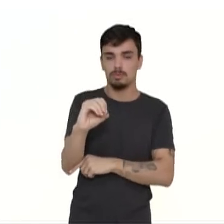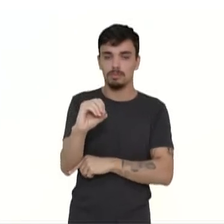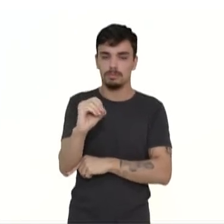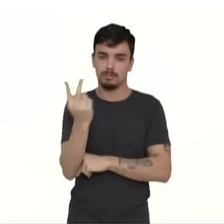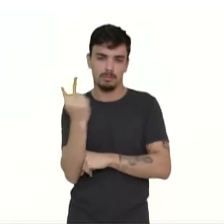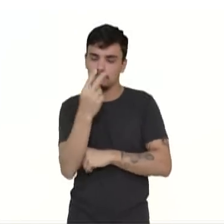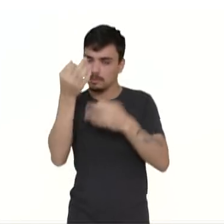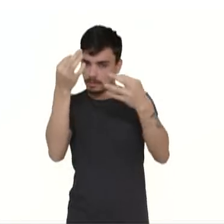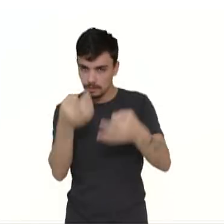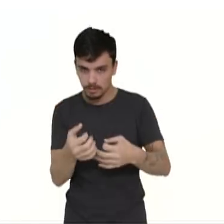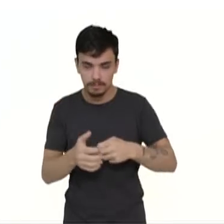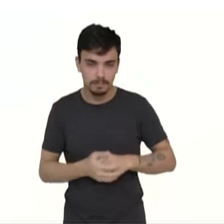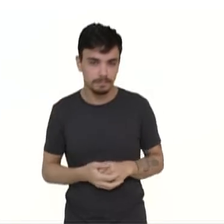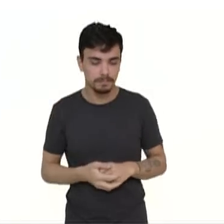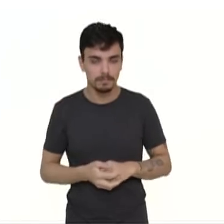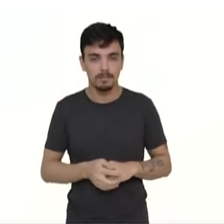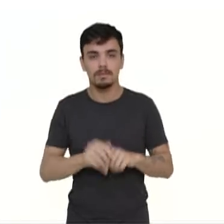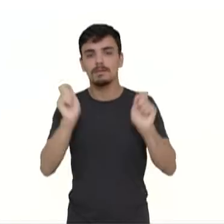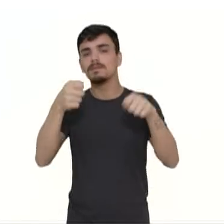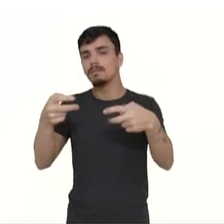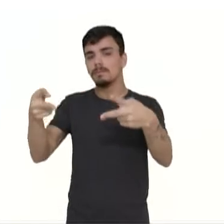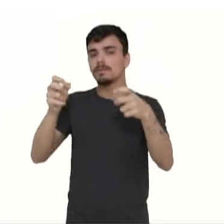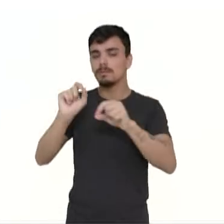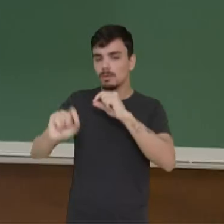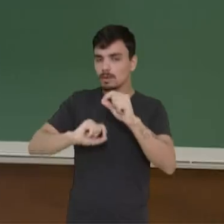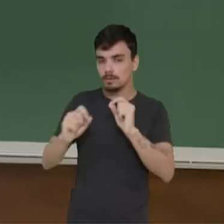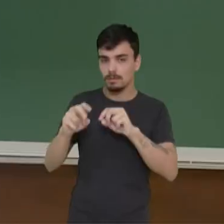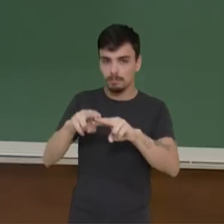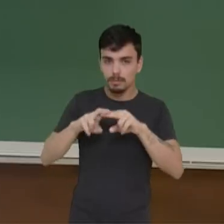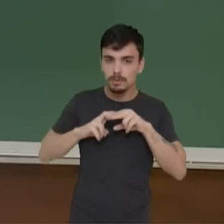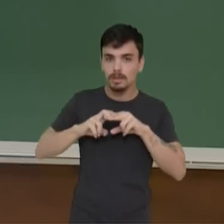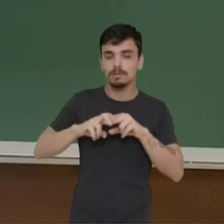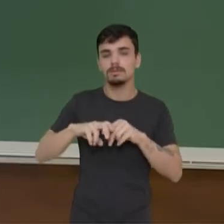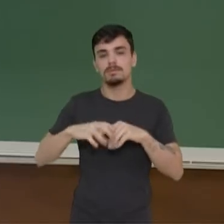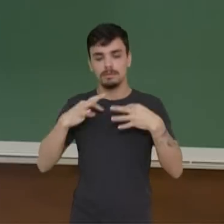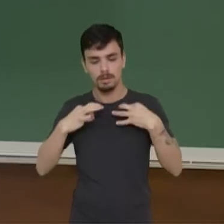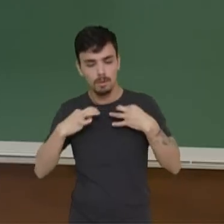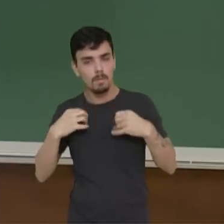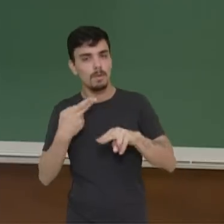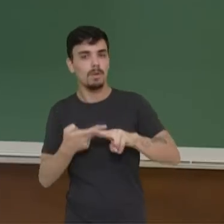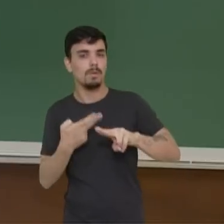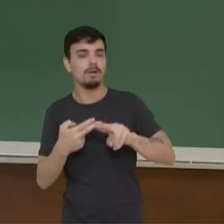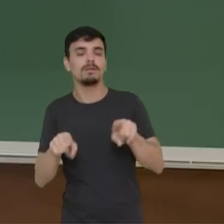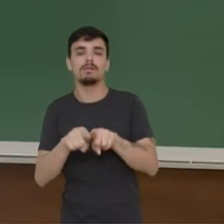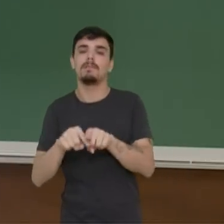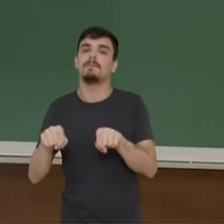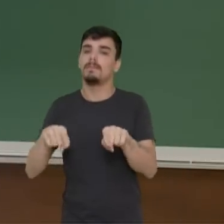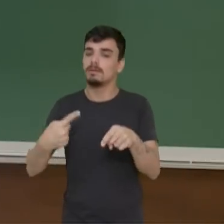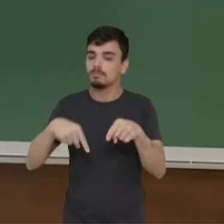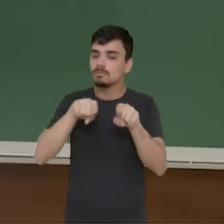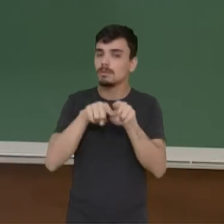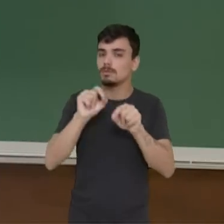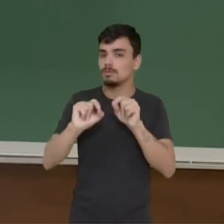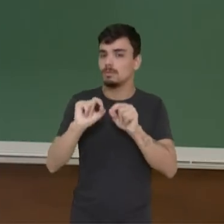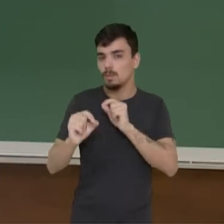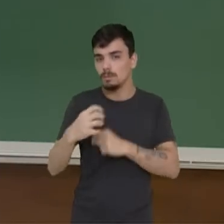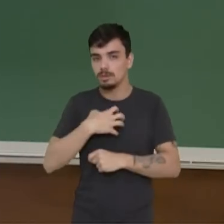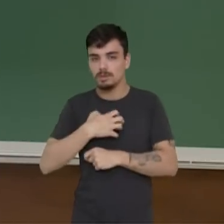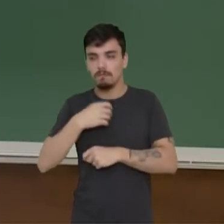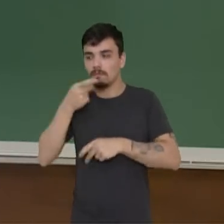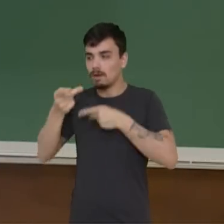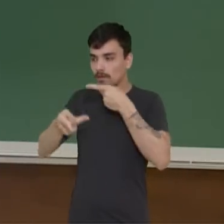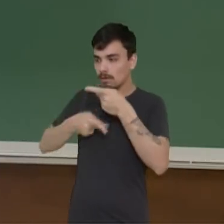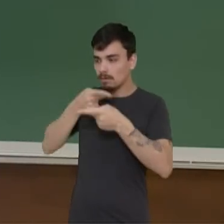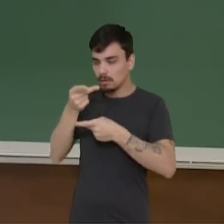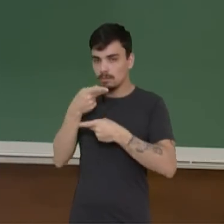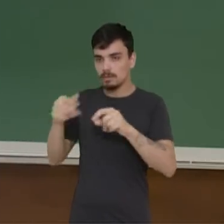também acertou, parabéns. Né? A gente percebe isso não somente pelas vestimentas deles, né? Mas pela forma de falar. Então, a gente